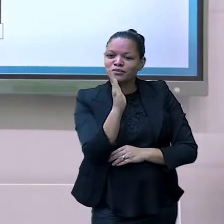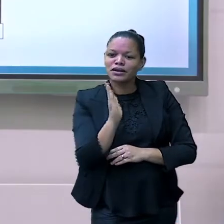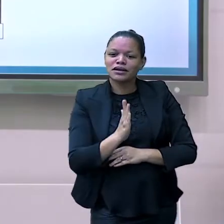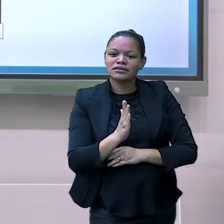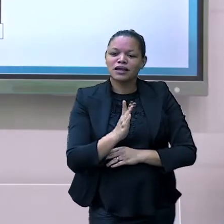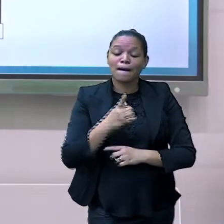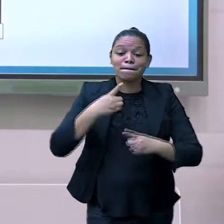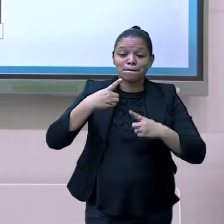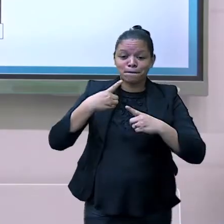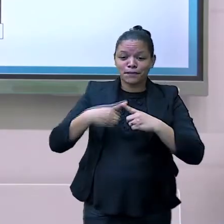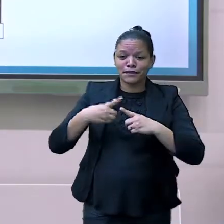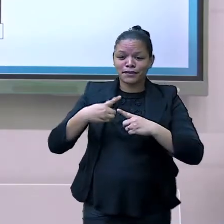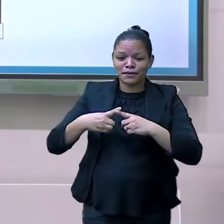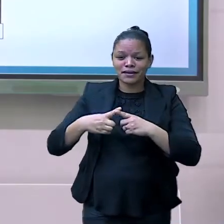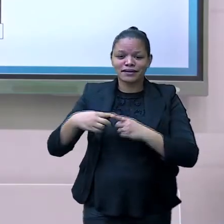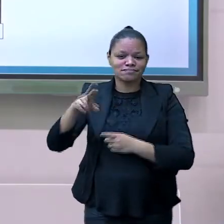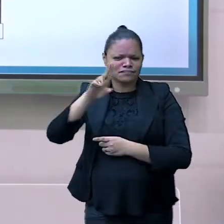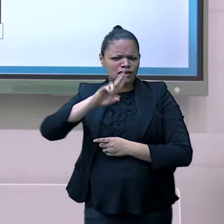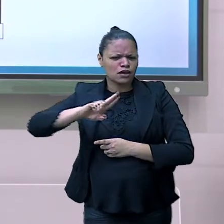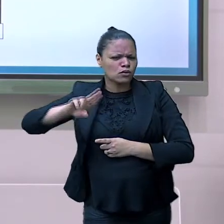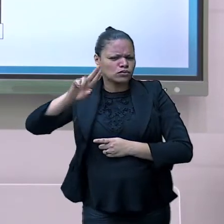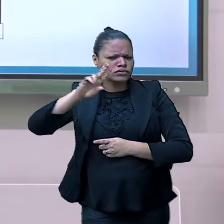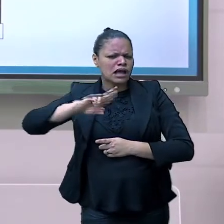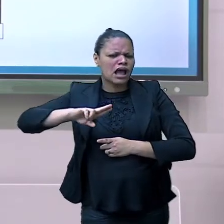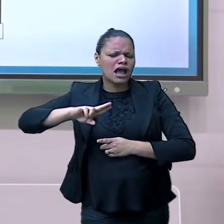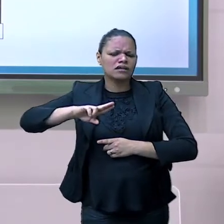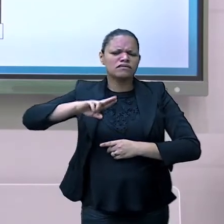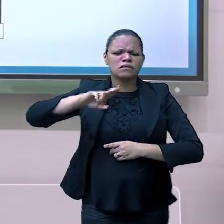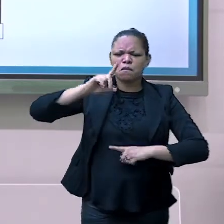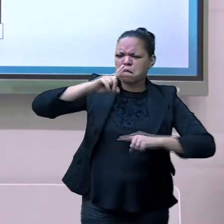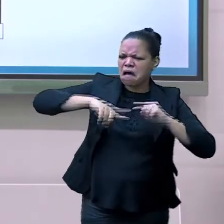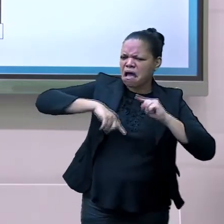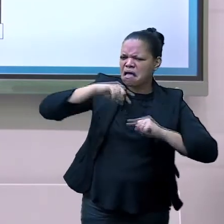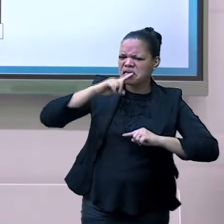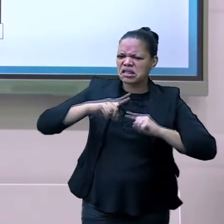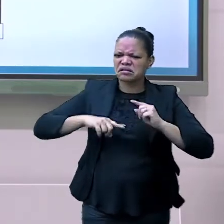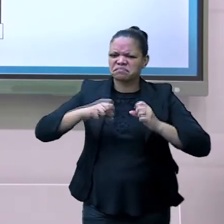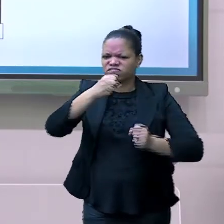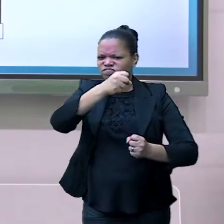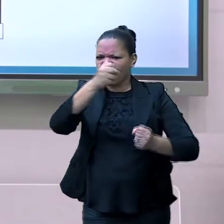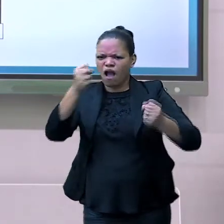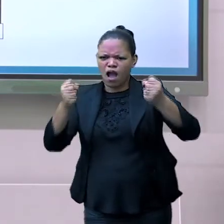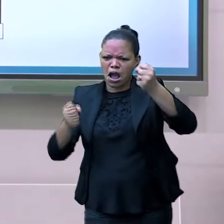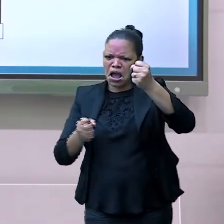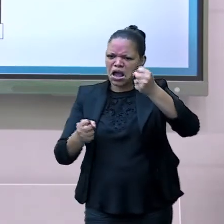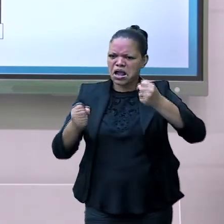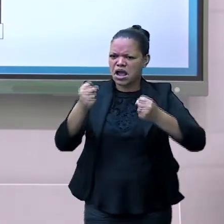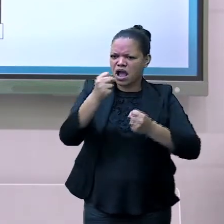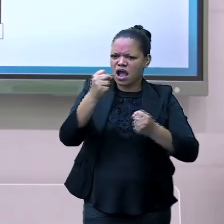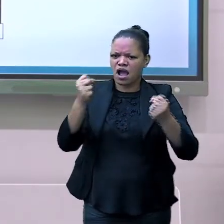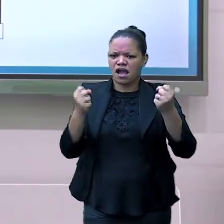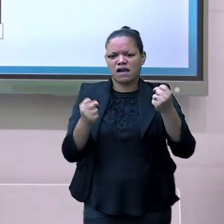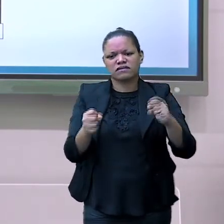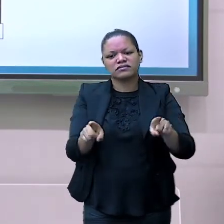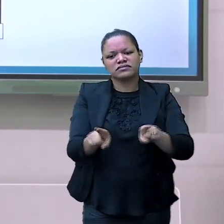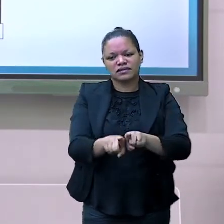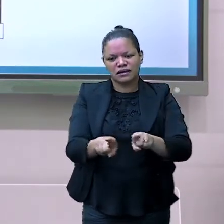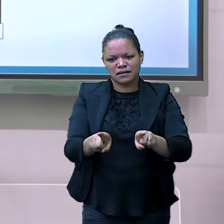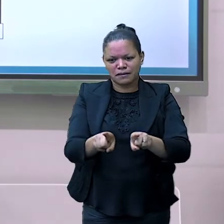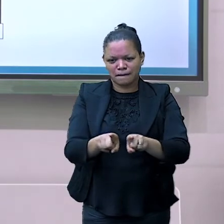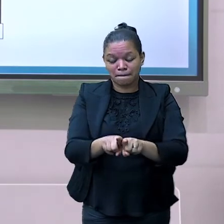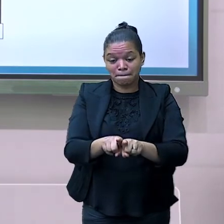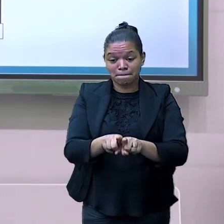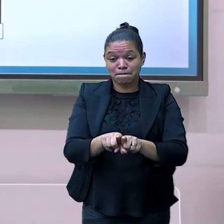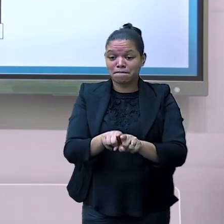para fora para que eles possam aí produzir carros, né, que a gente também possa comprar deles. E também o petróleo,